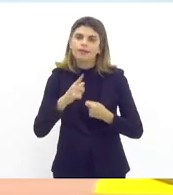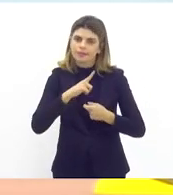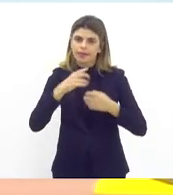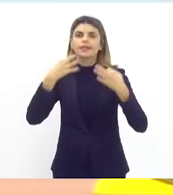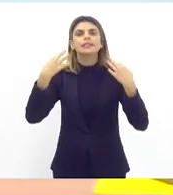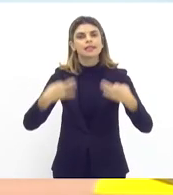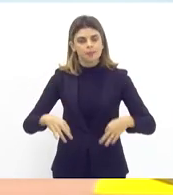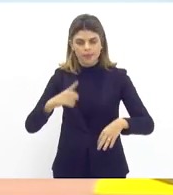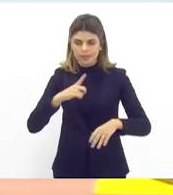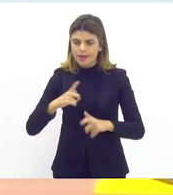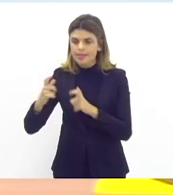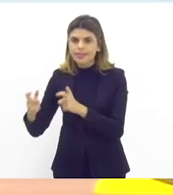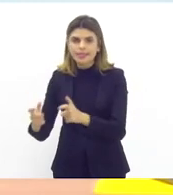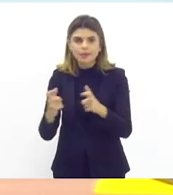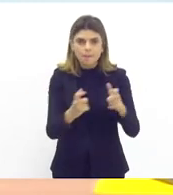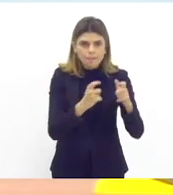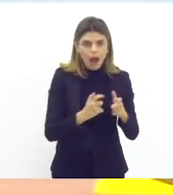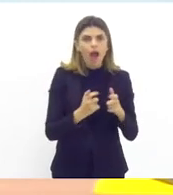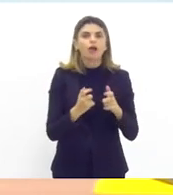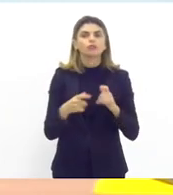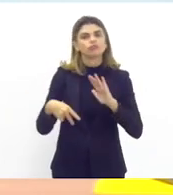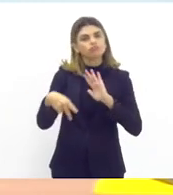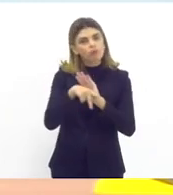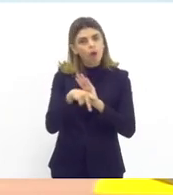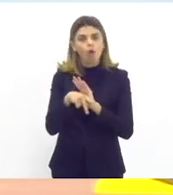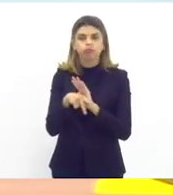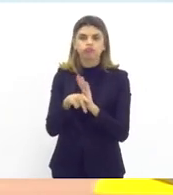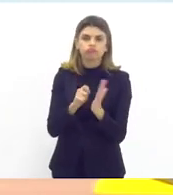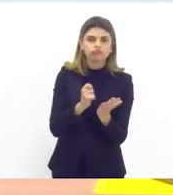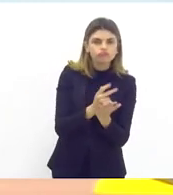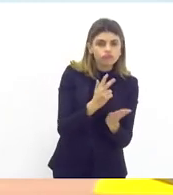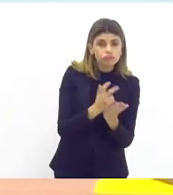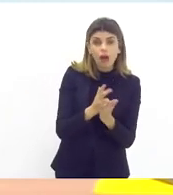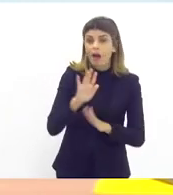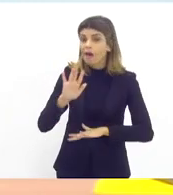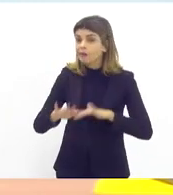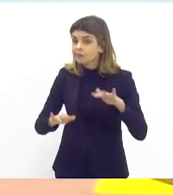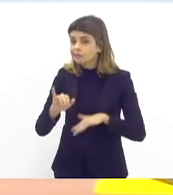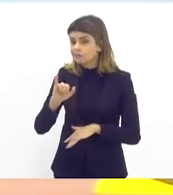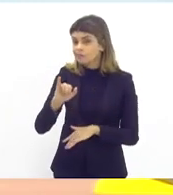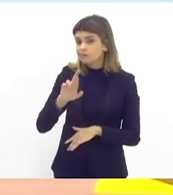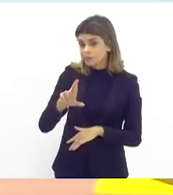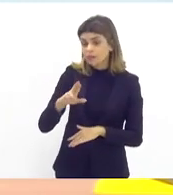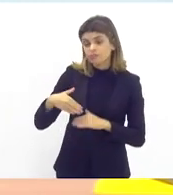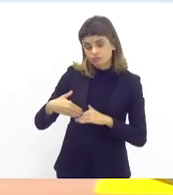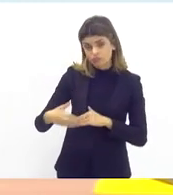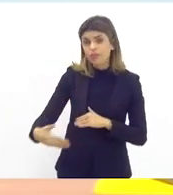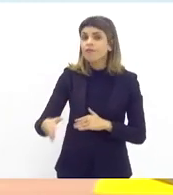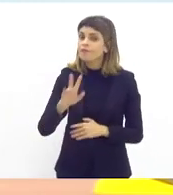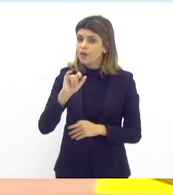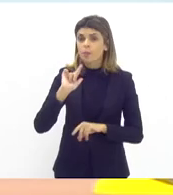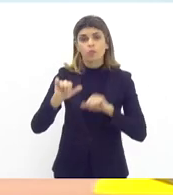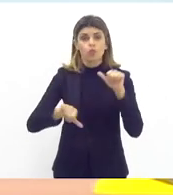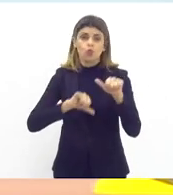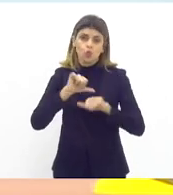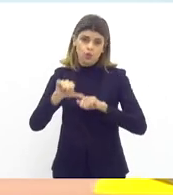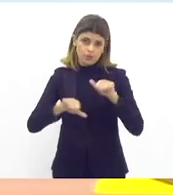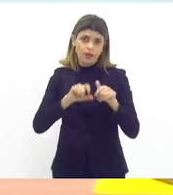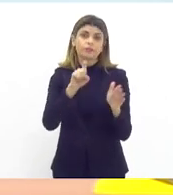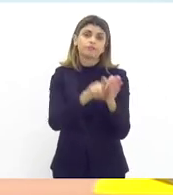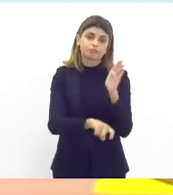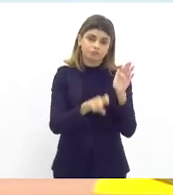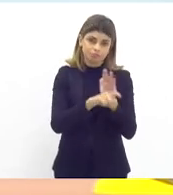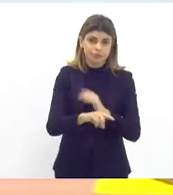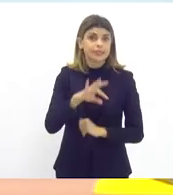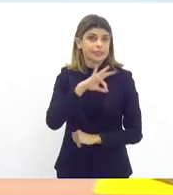haveria espaço para reduzir a tributação do consumo e, talvez, na reforma do Imposto da Renda, já, inclusive, já fazer mudanças na tributação da folha de